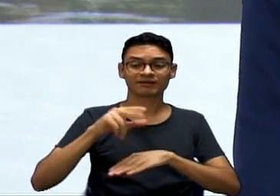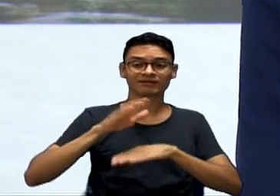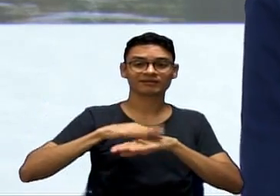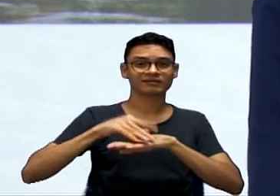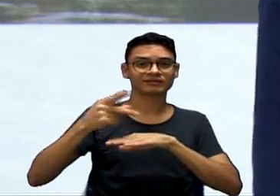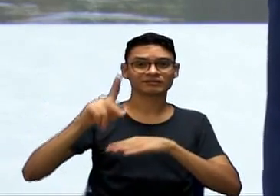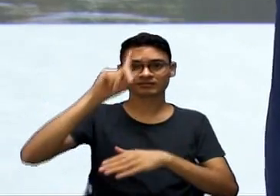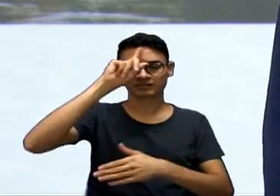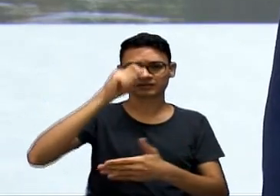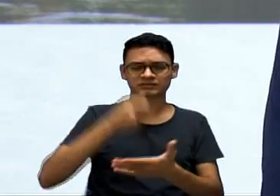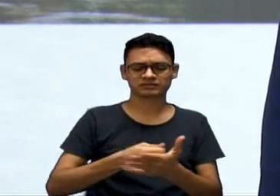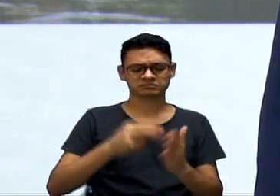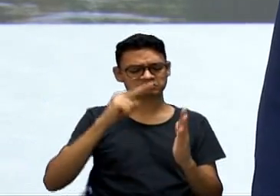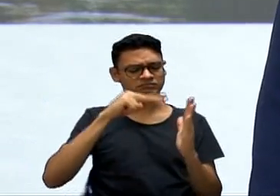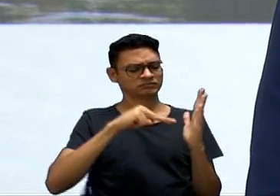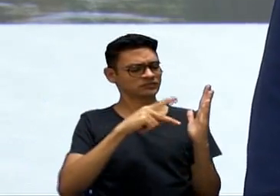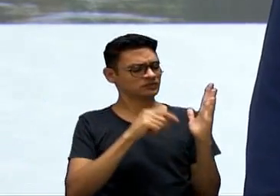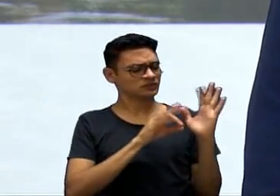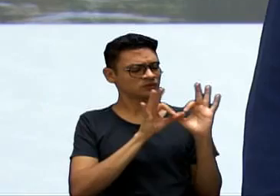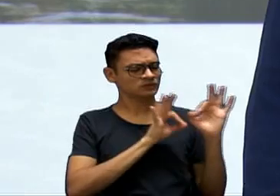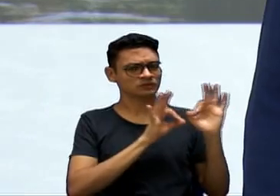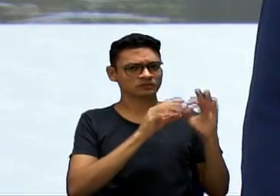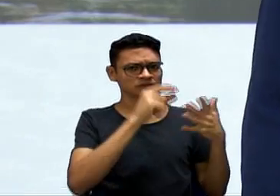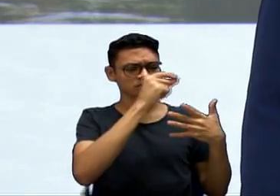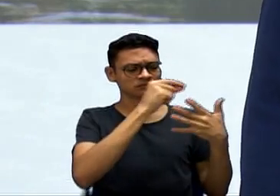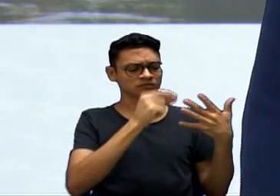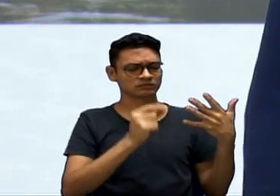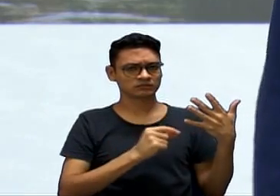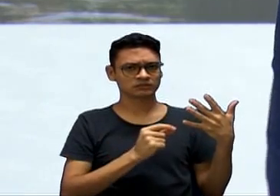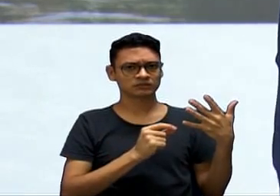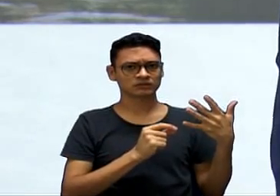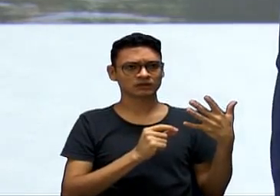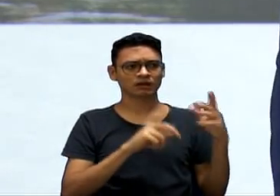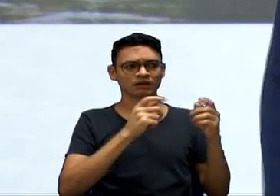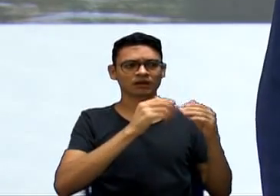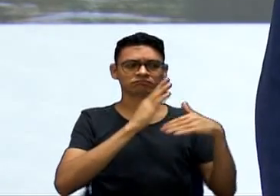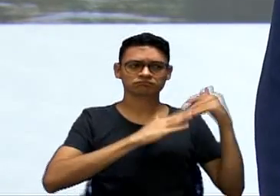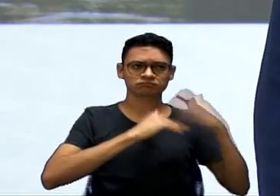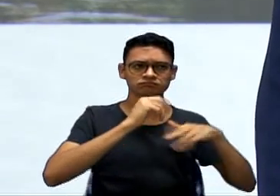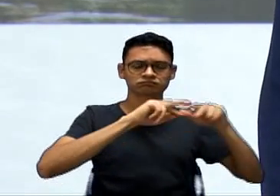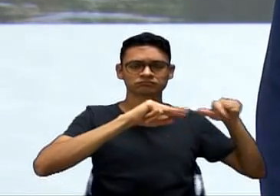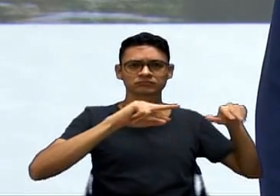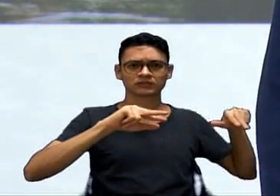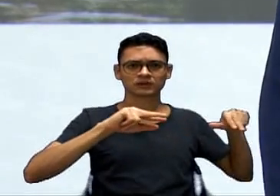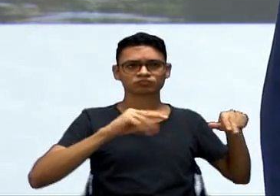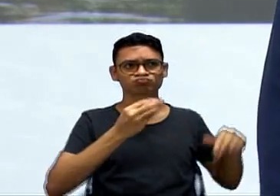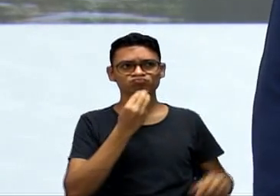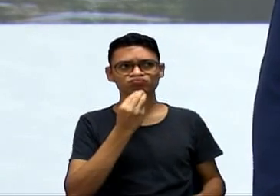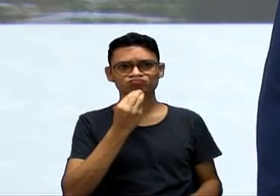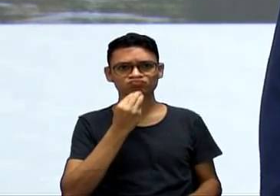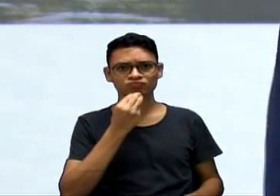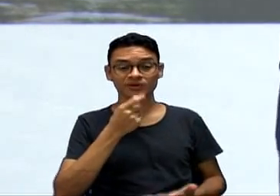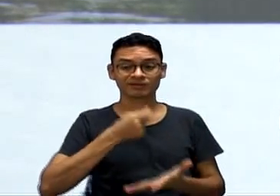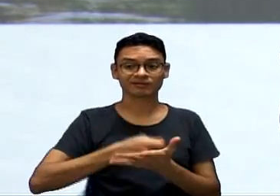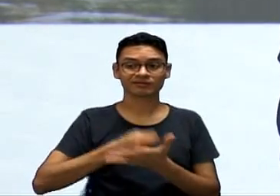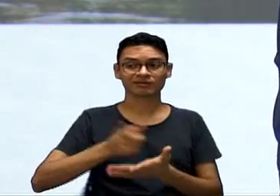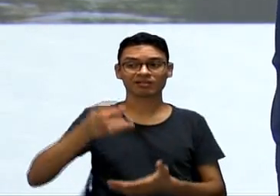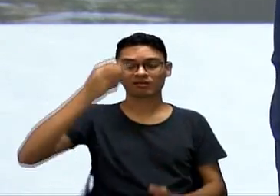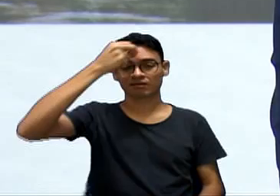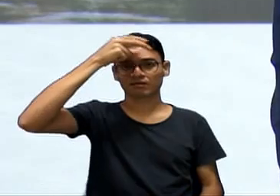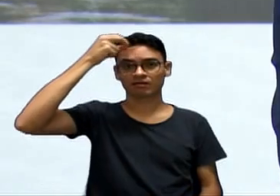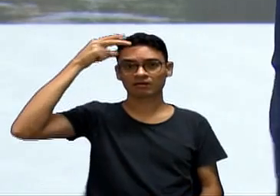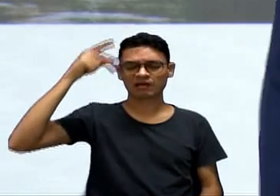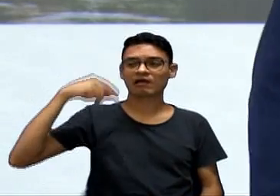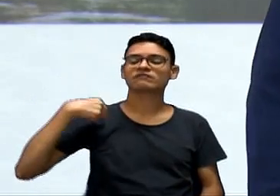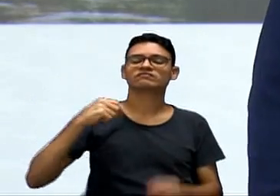Executivo. Deixa eu verificar aqui no projeto quais foram as atividades que poderiam obrigar o Executivo a